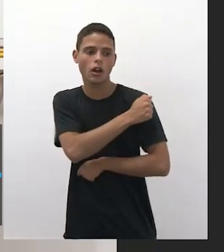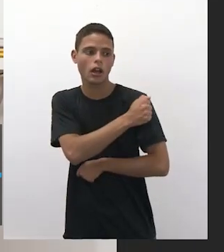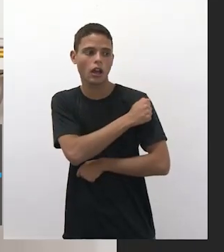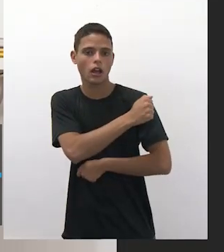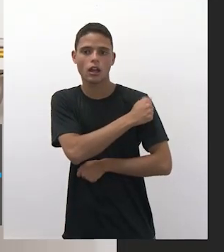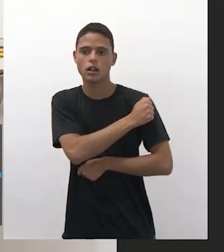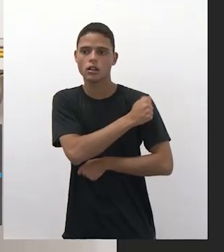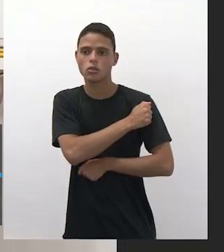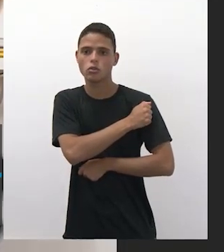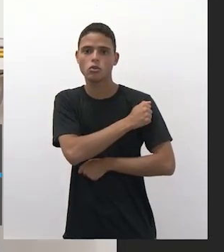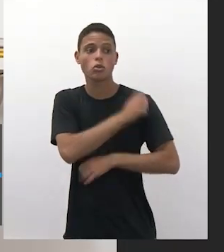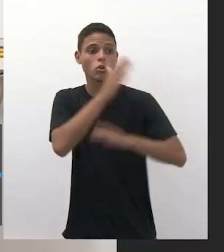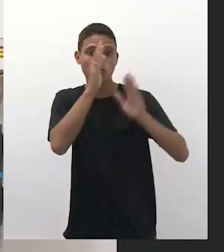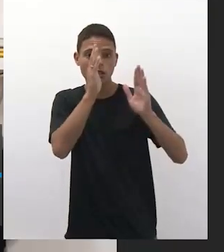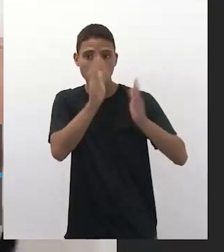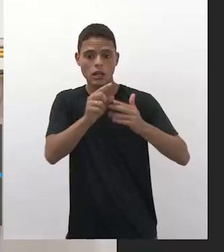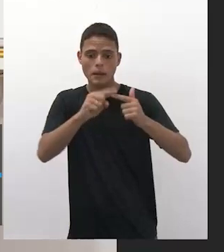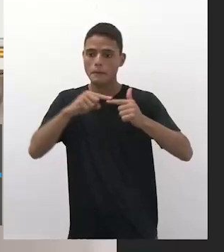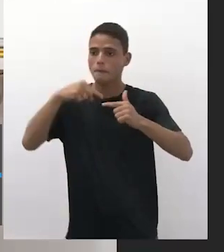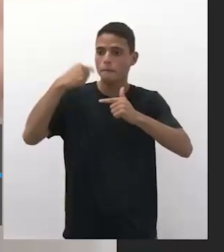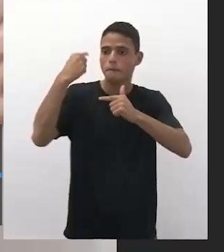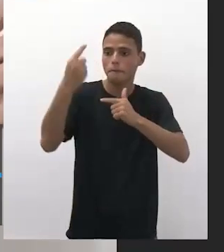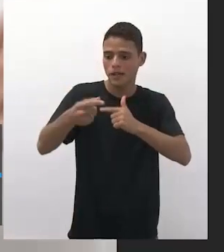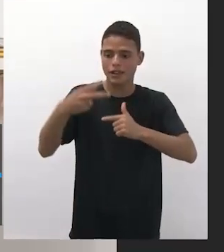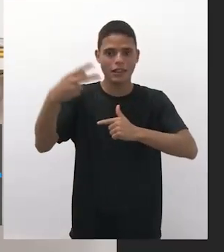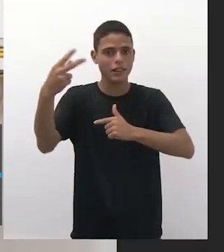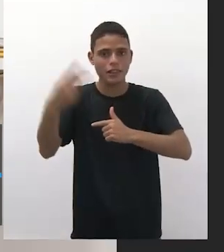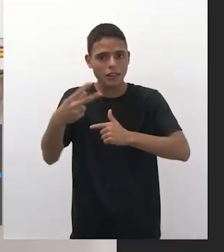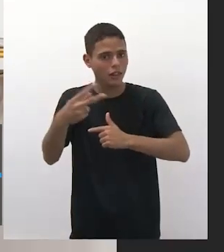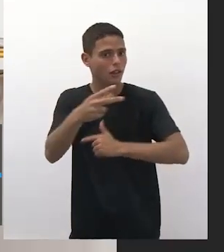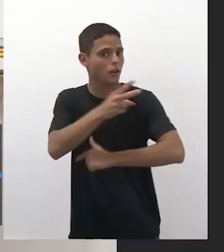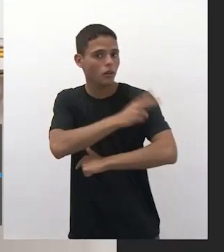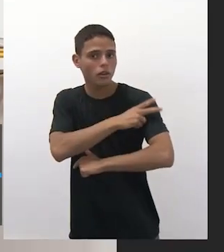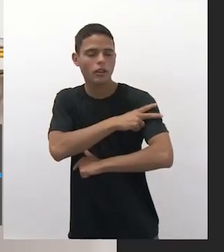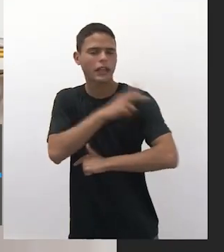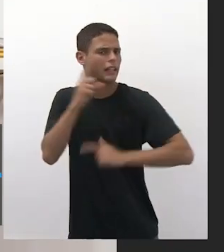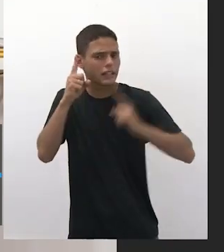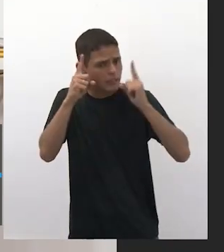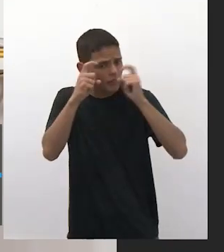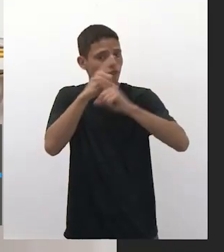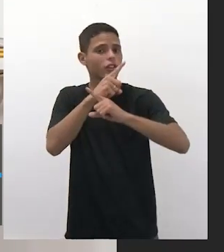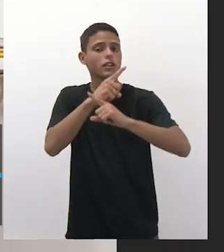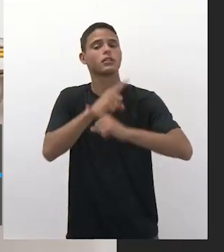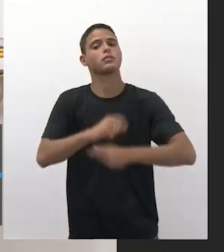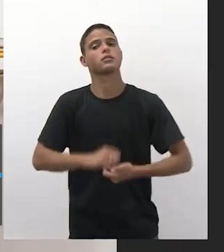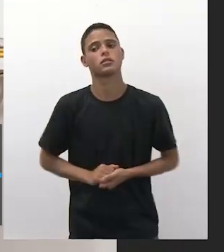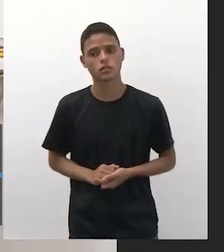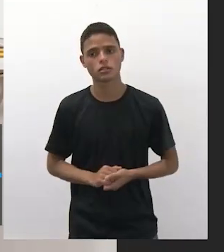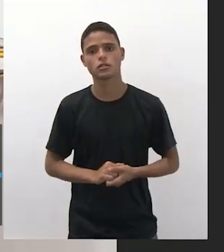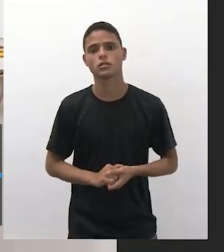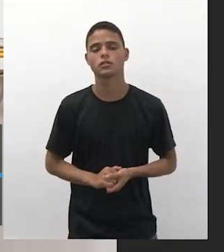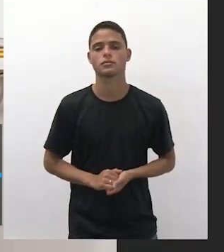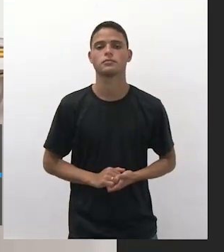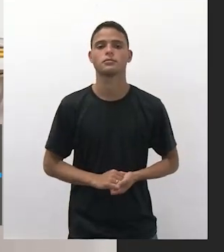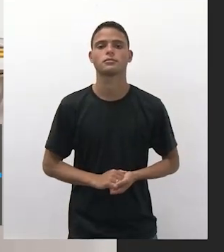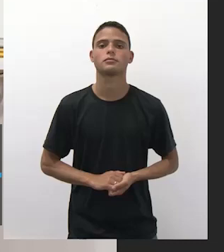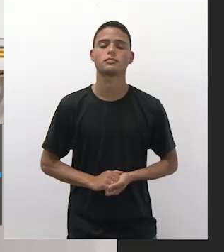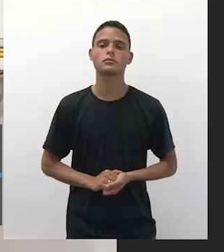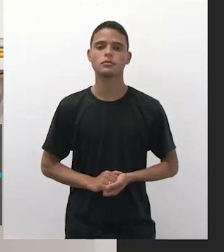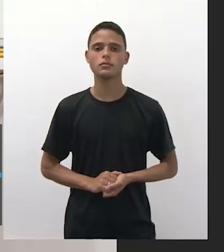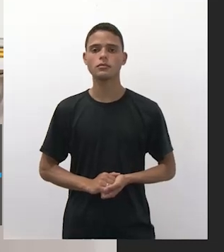já automaticamente já passar, já ir para a série seguinte, né, sem ser reprovado.